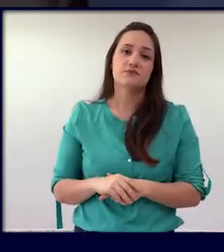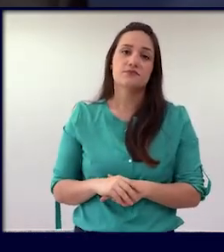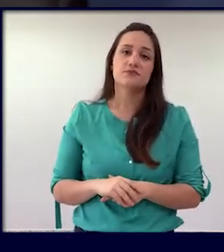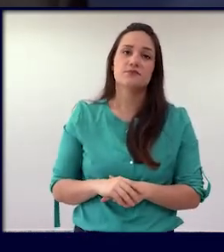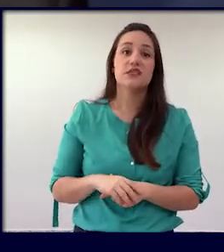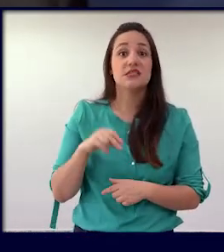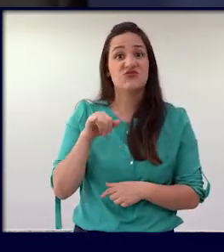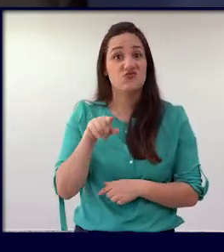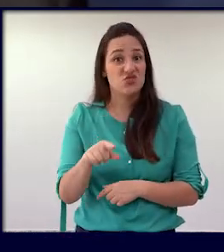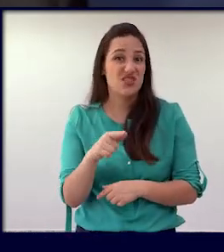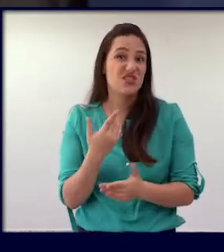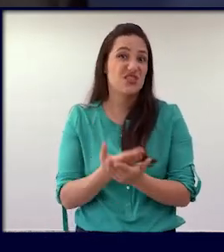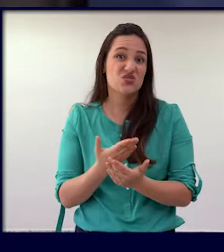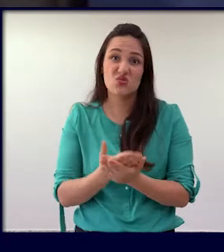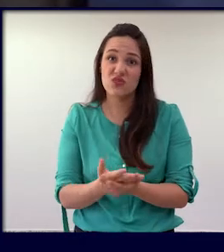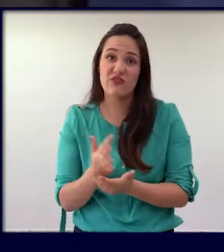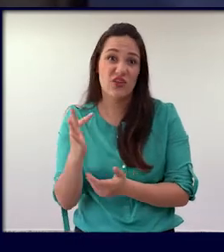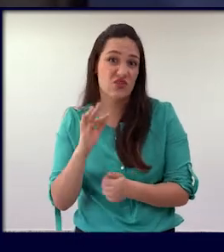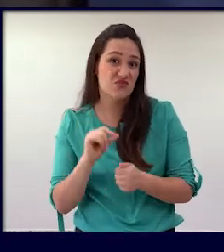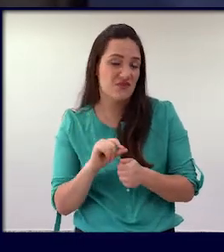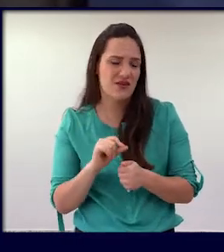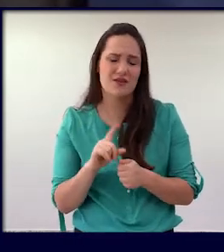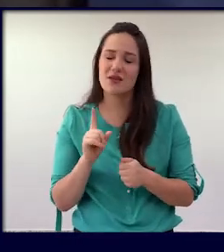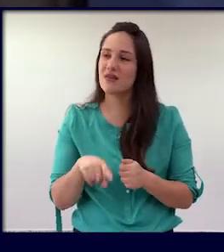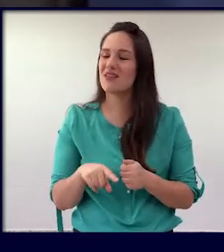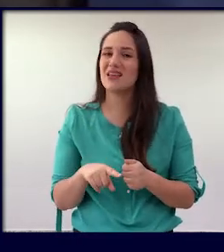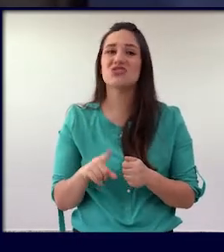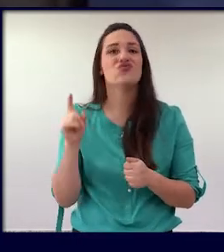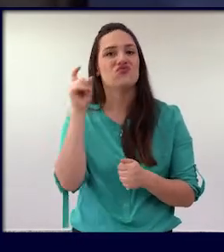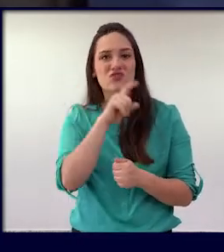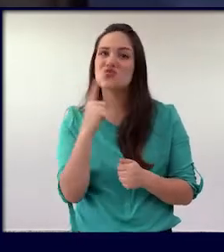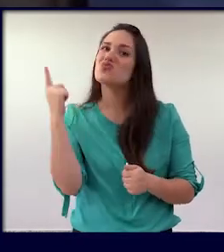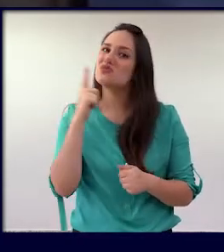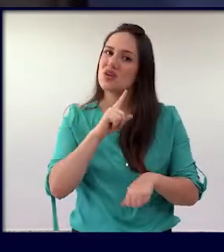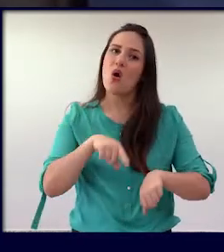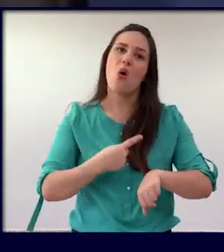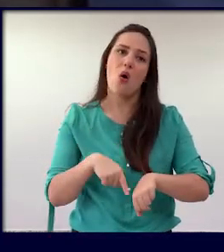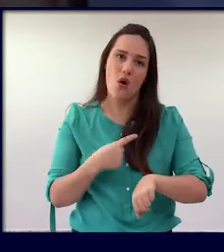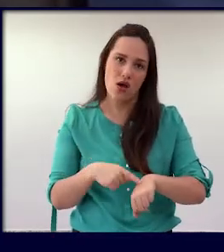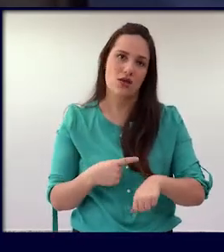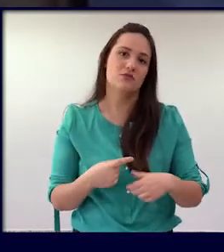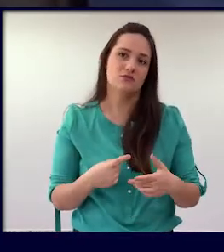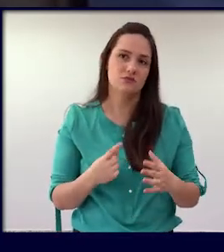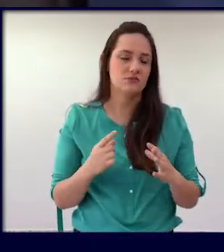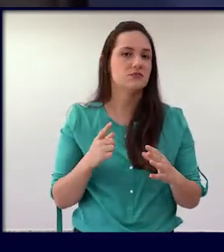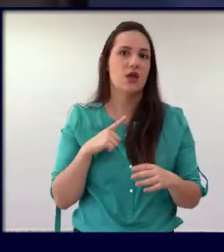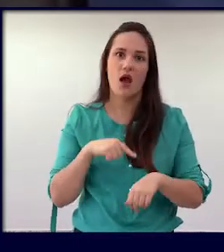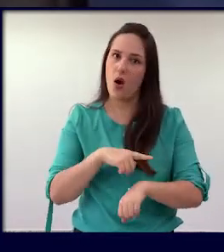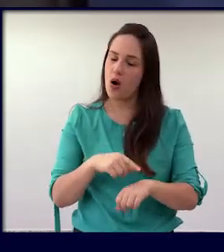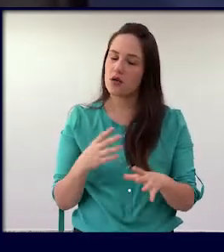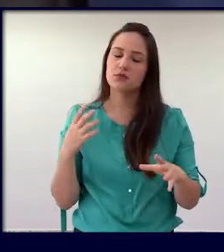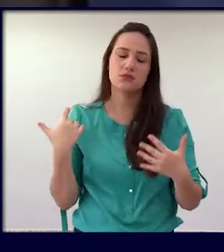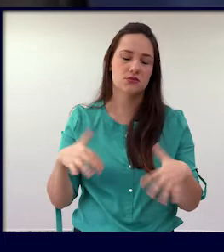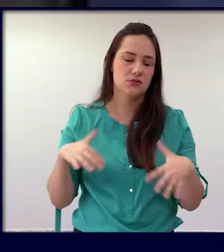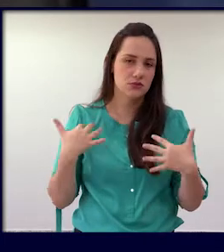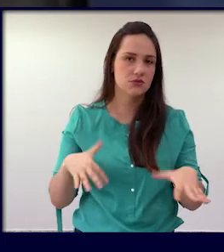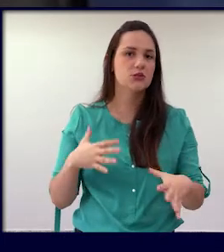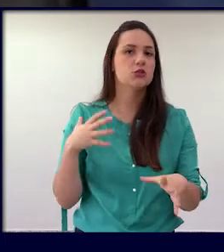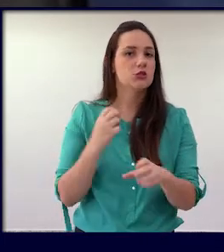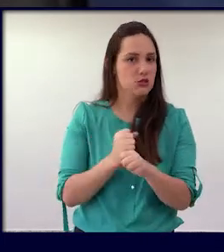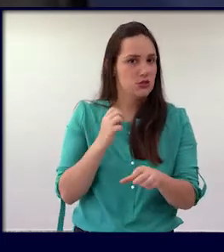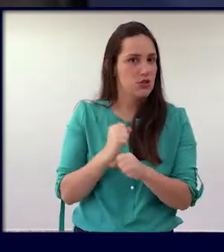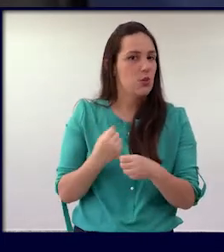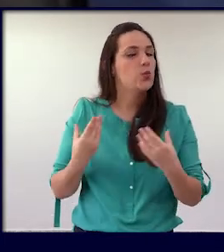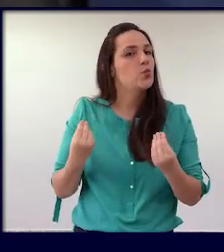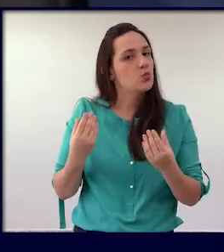atividades. E isso, para quem estuda, para quem está na faculdade, é muito complicado, né? Conseguir cumprir todas aquelas horas